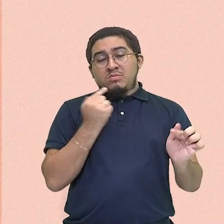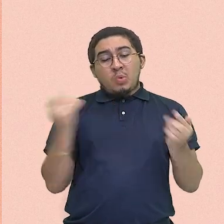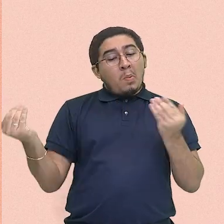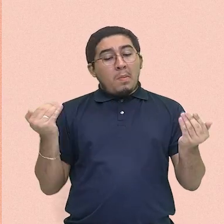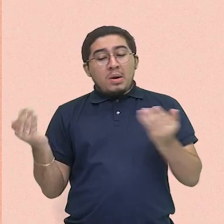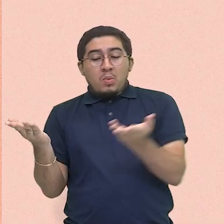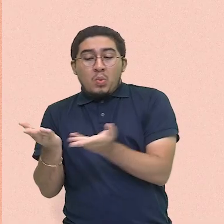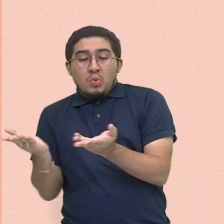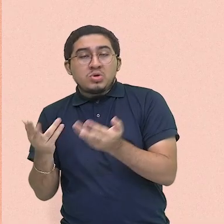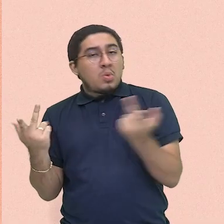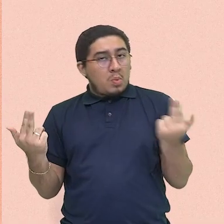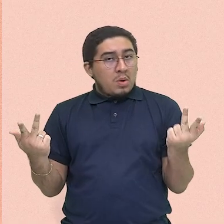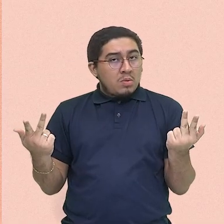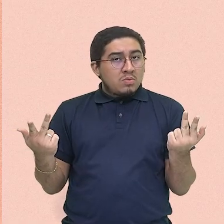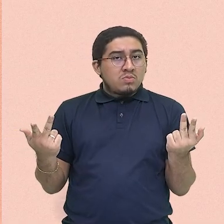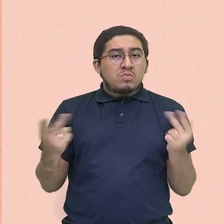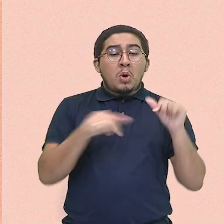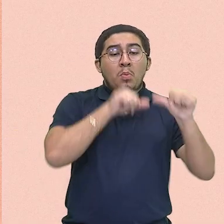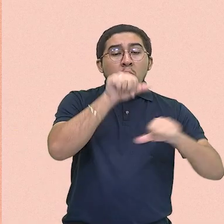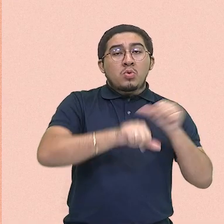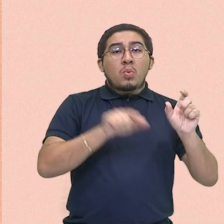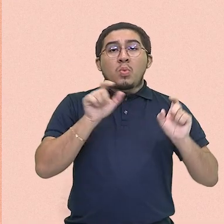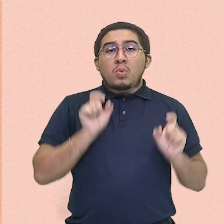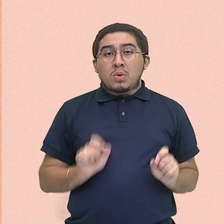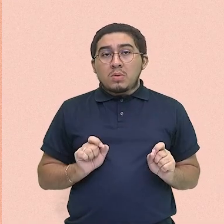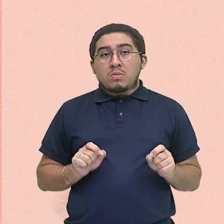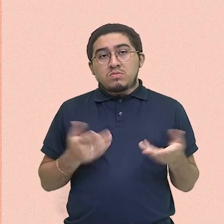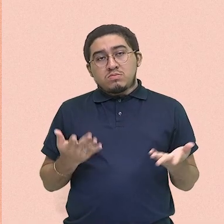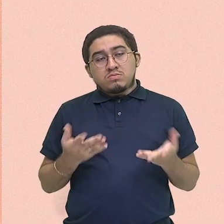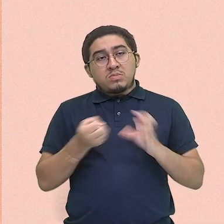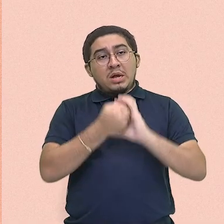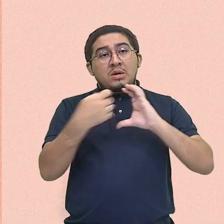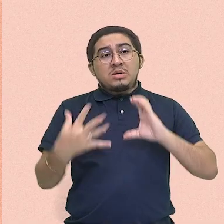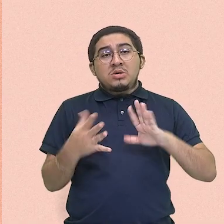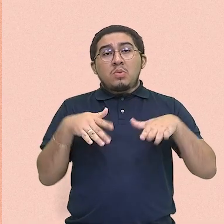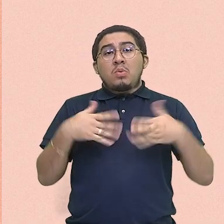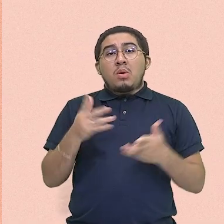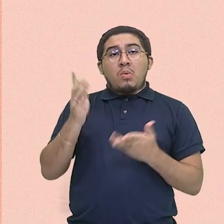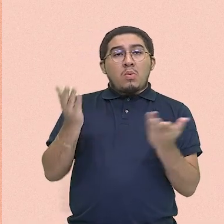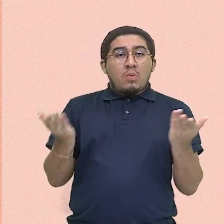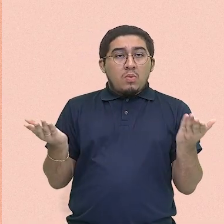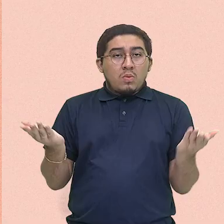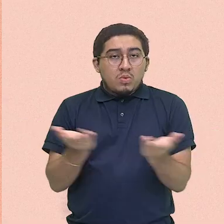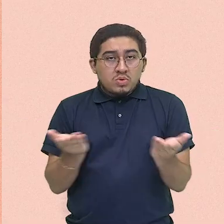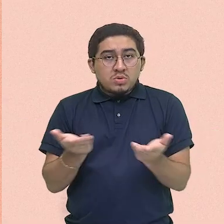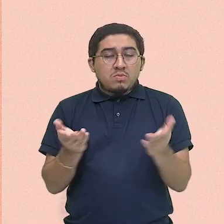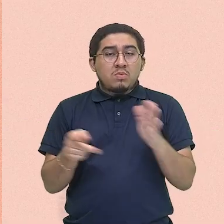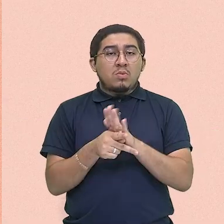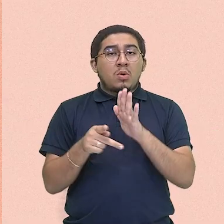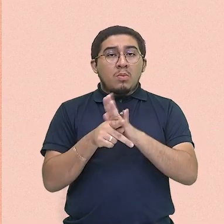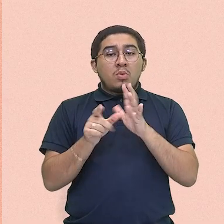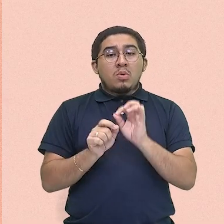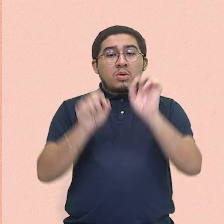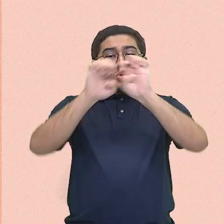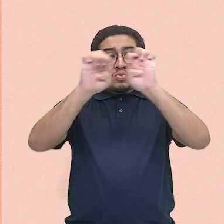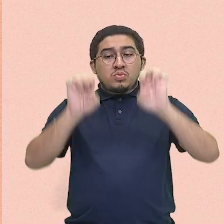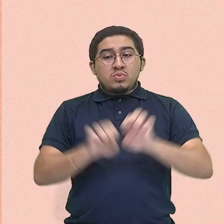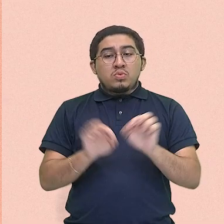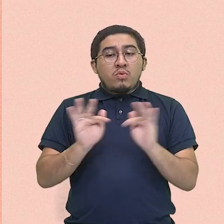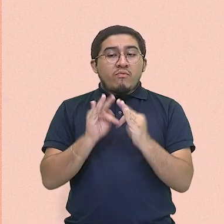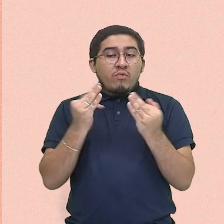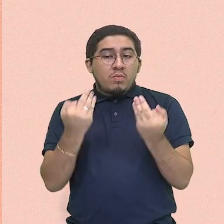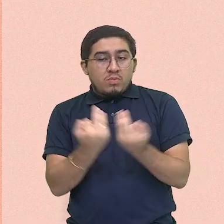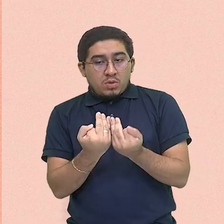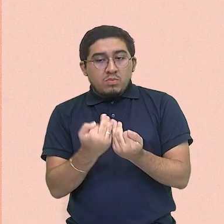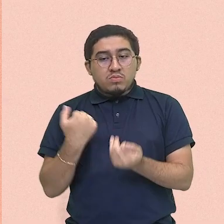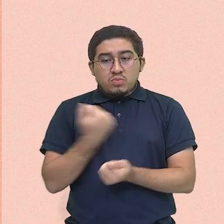foram as mudanças que ocorreram? Qual é a característica atual da estrutura